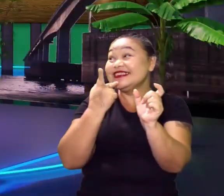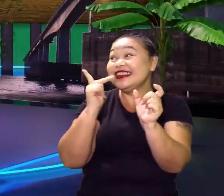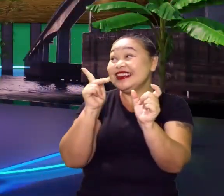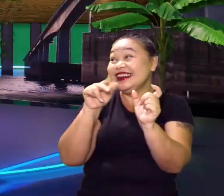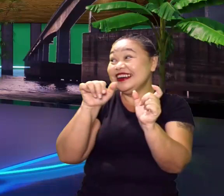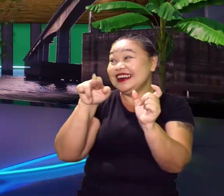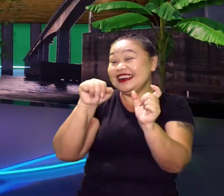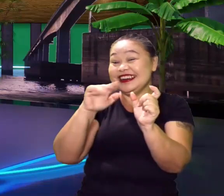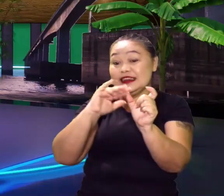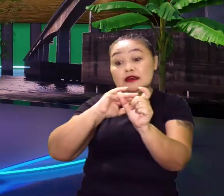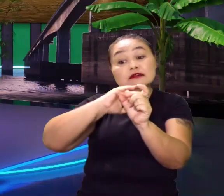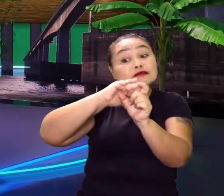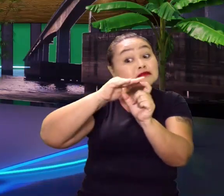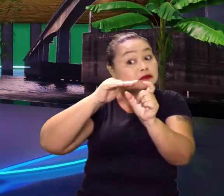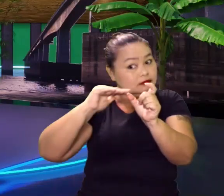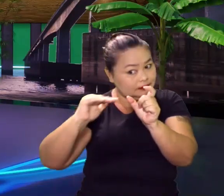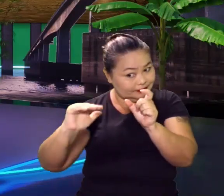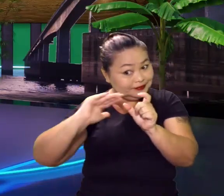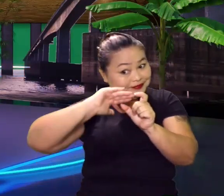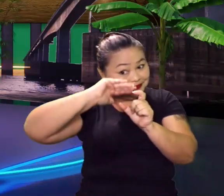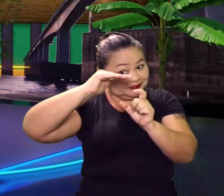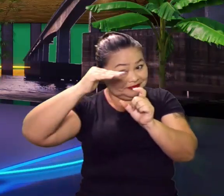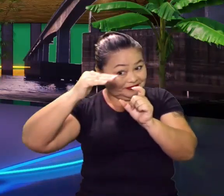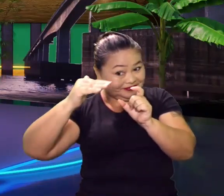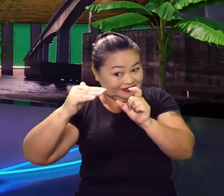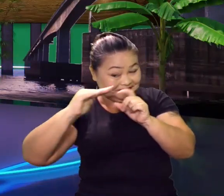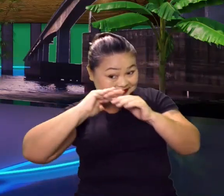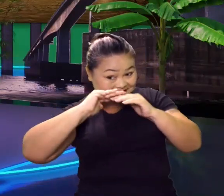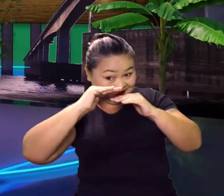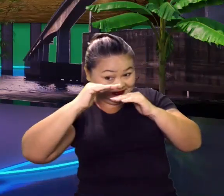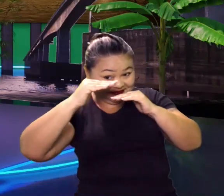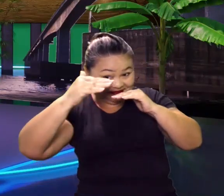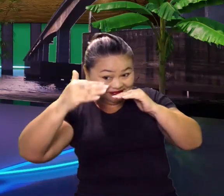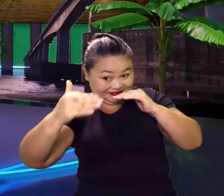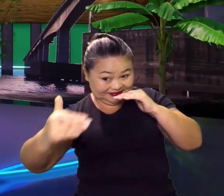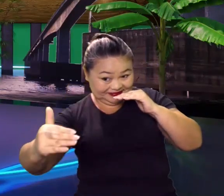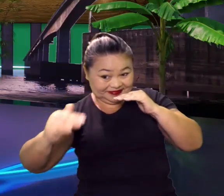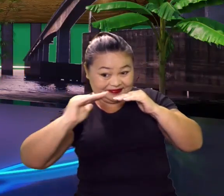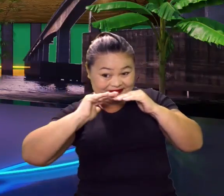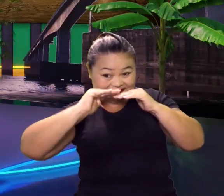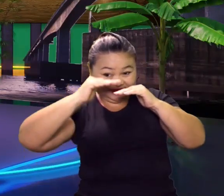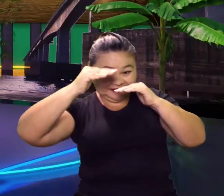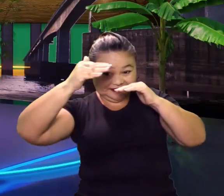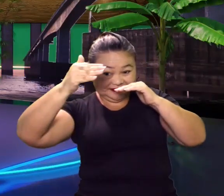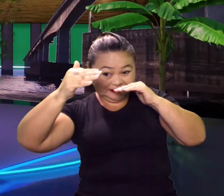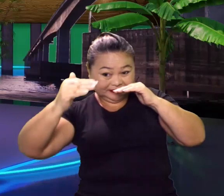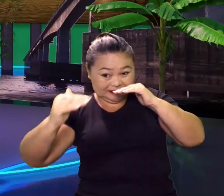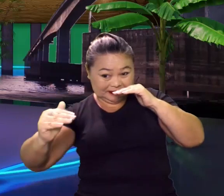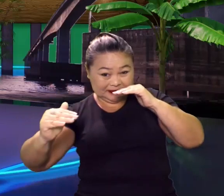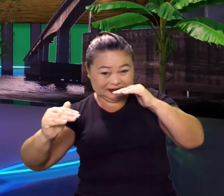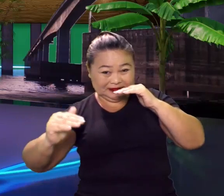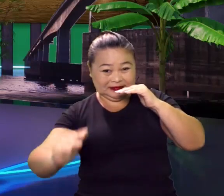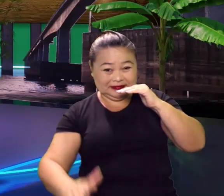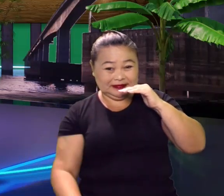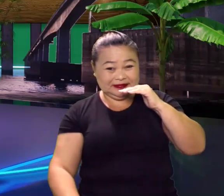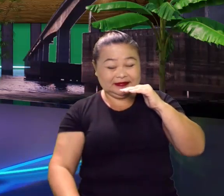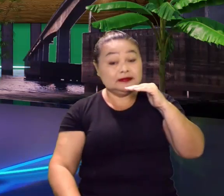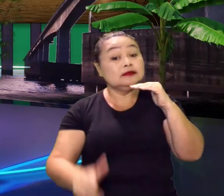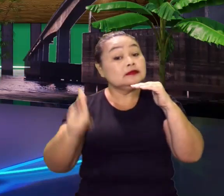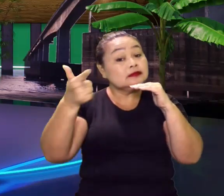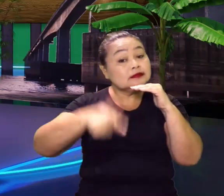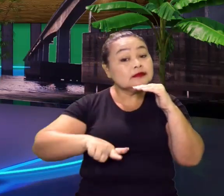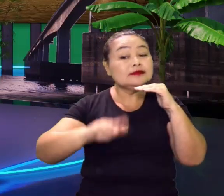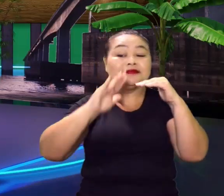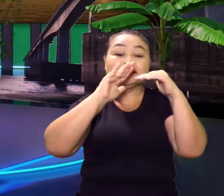planalto. Planalto é um plano no alto. Pegou?